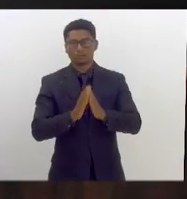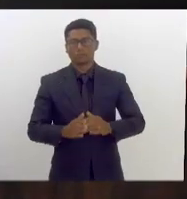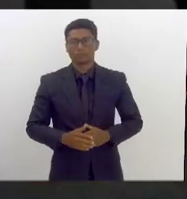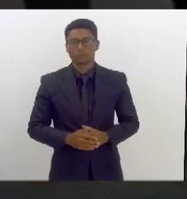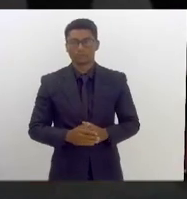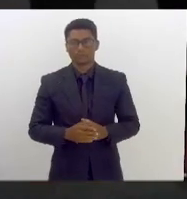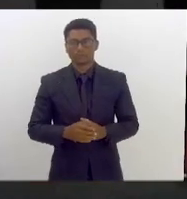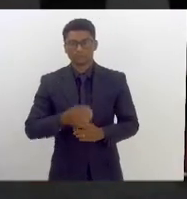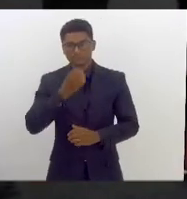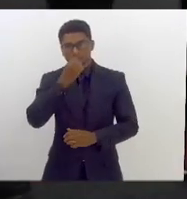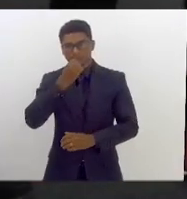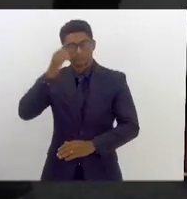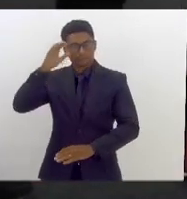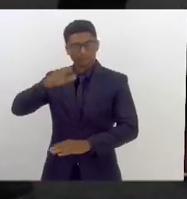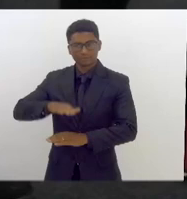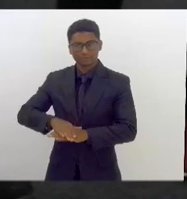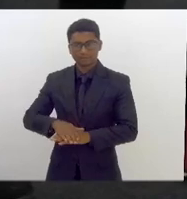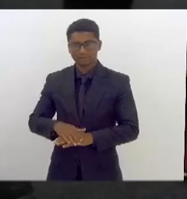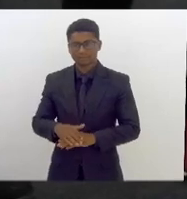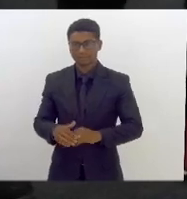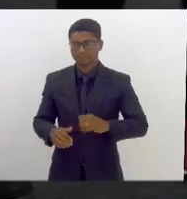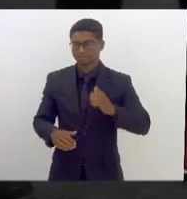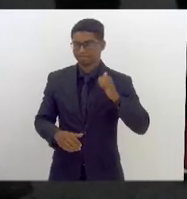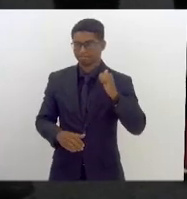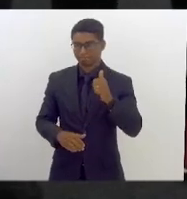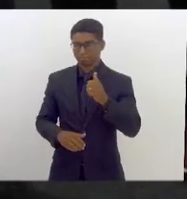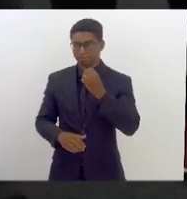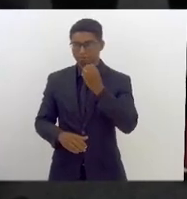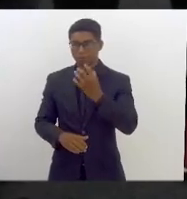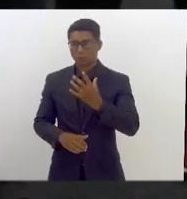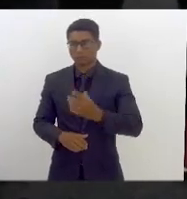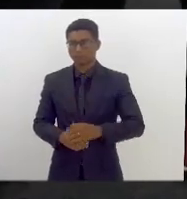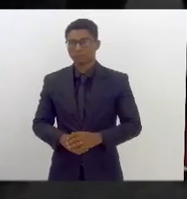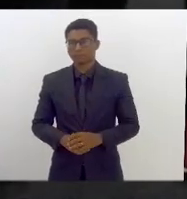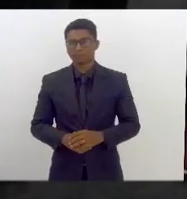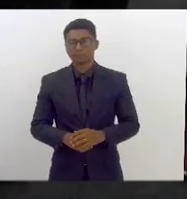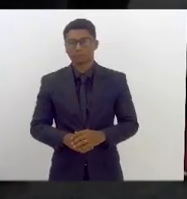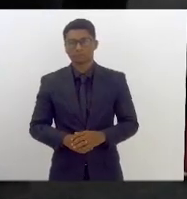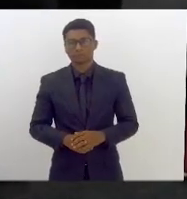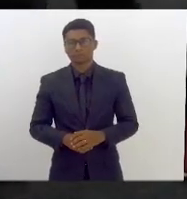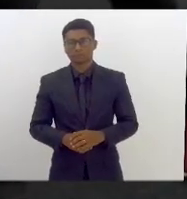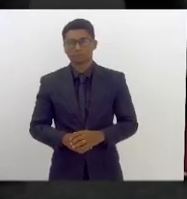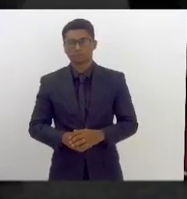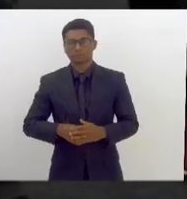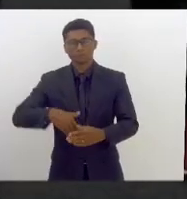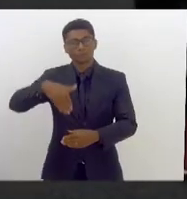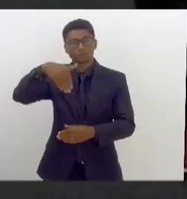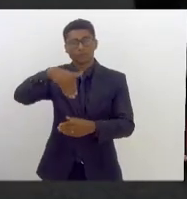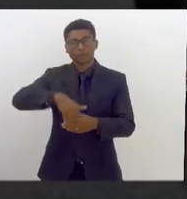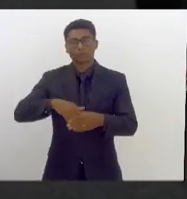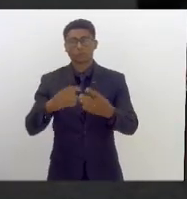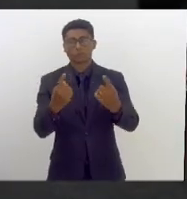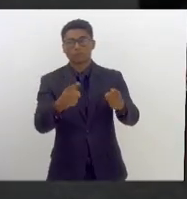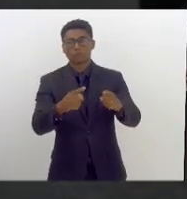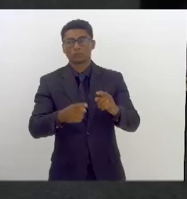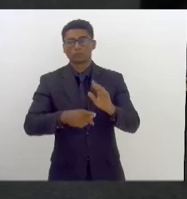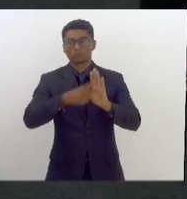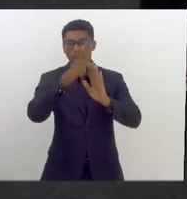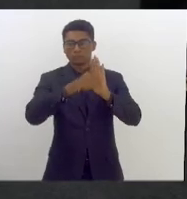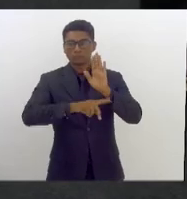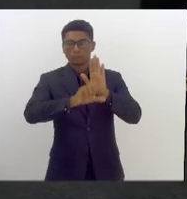Boa tarde, senhora presidente. Tudo Boa bem? Boa tarde, tudo bom. Por gentileza, gostaria de consignar o voto contrário ao projeto de